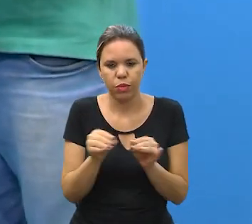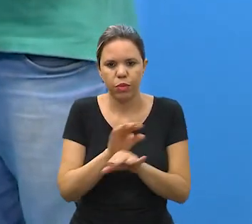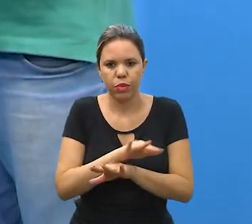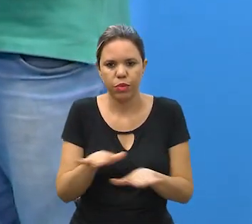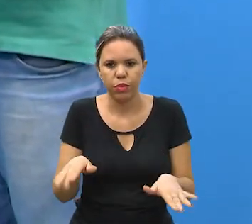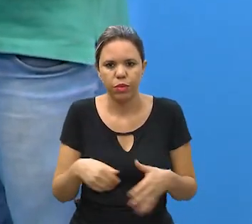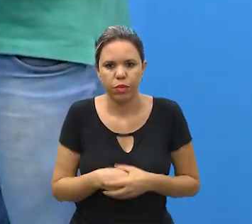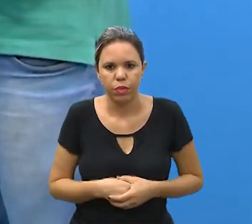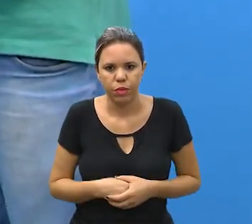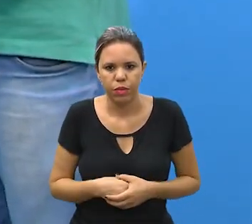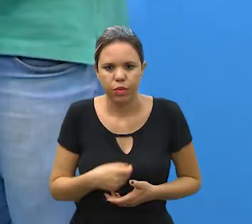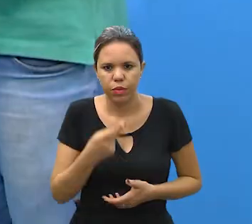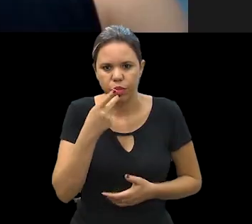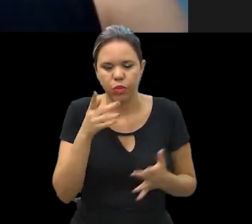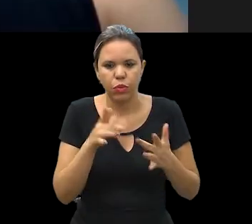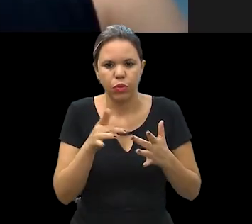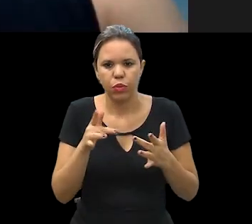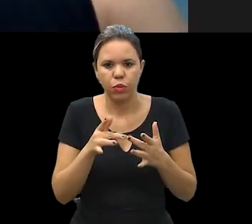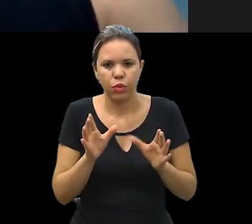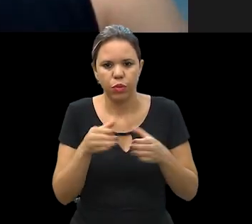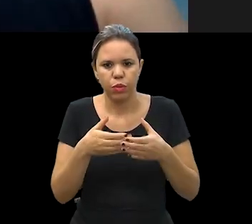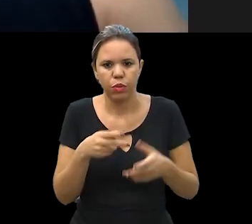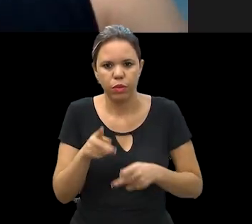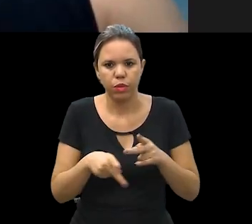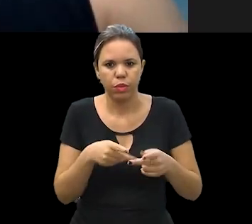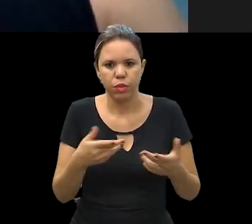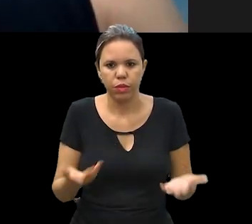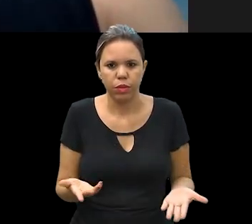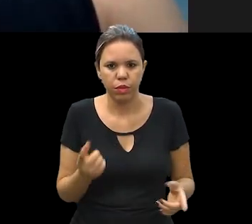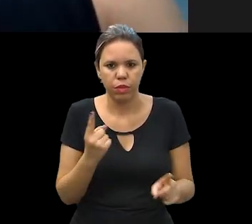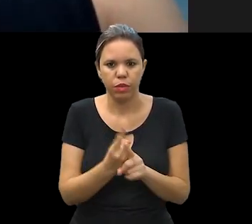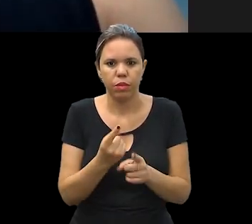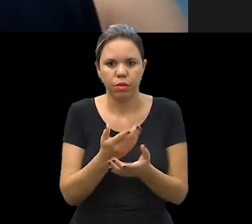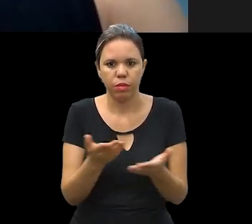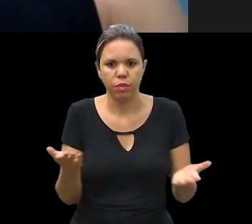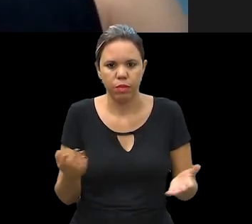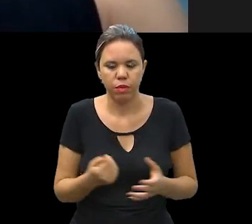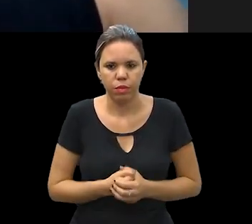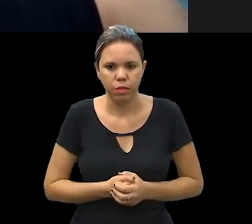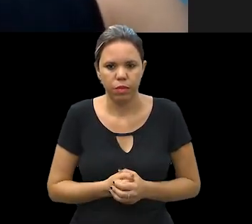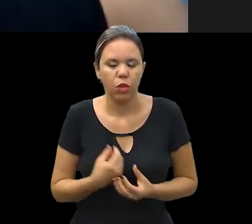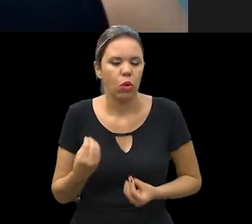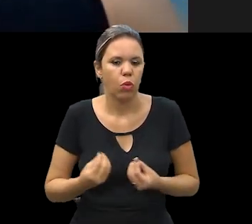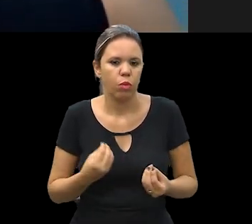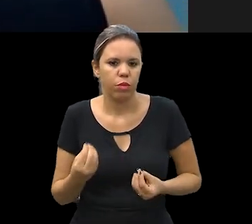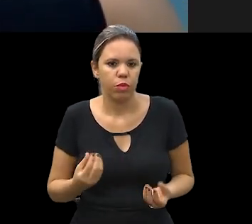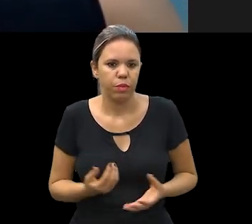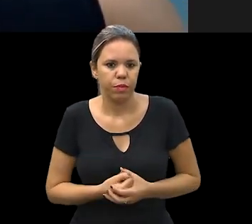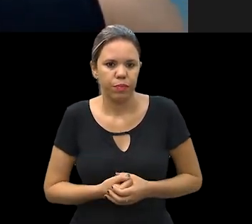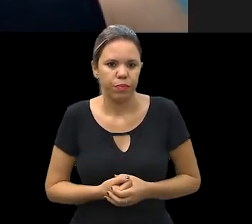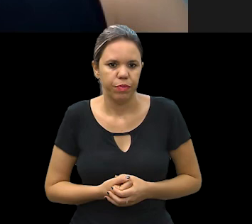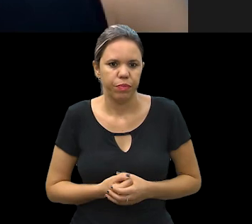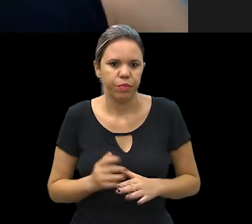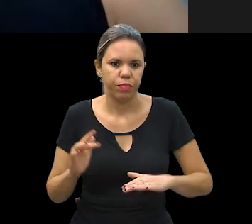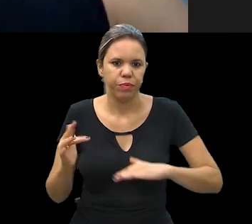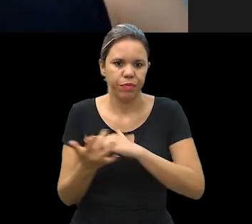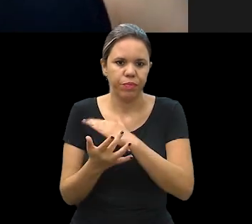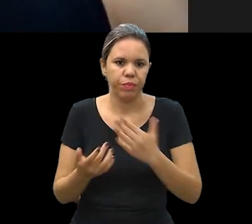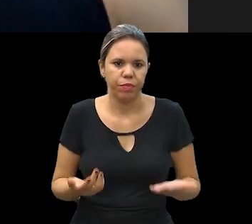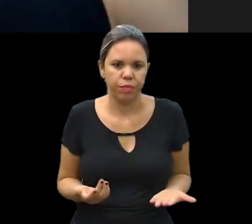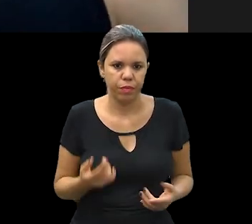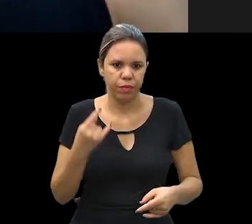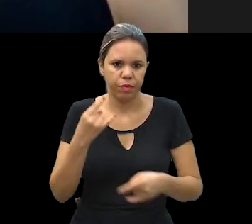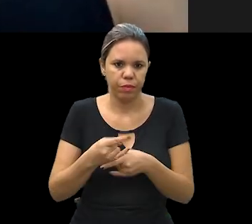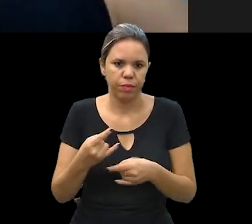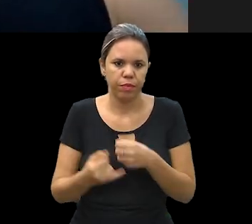gente encerrar, Lê, fala aí o contato da banda, o pessoal que encontra vocês, de que maneira, tá nas redes